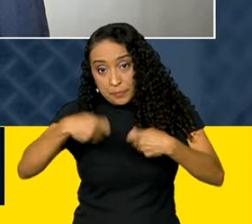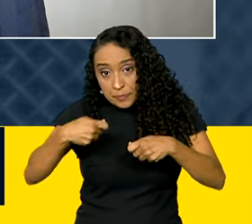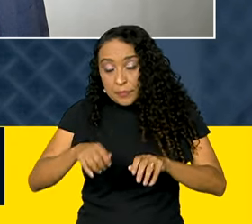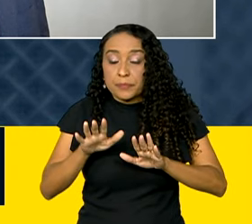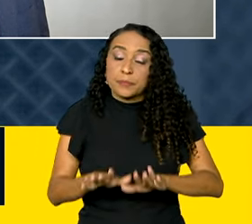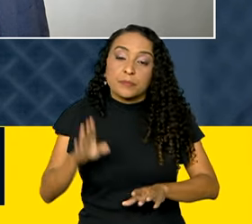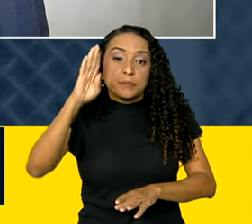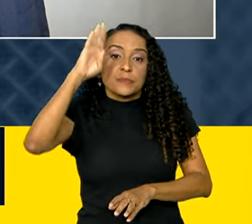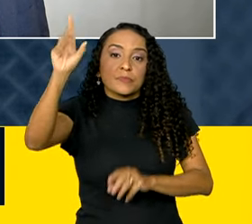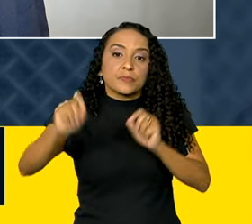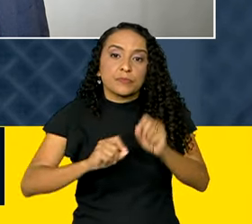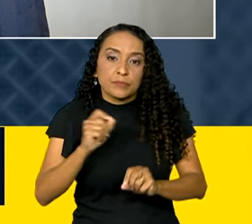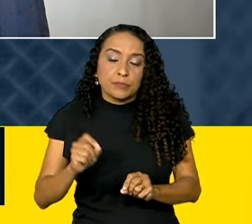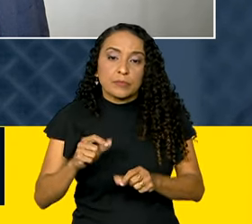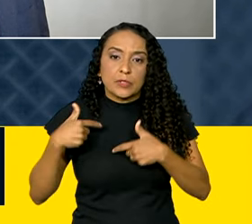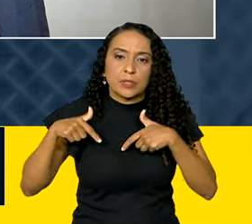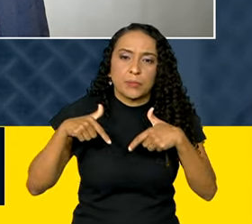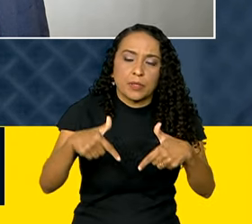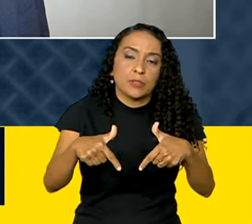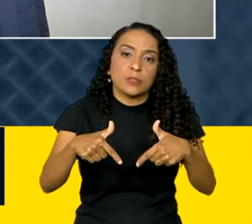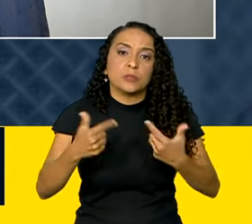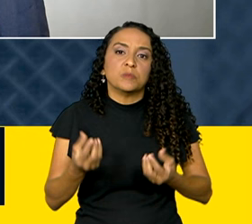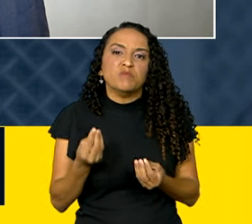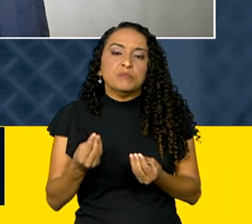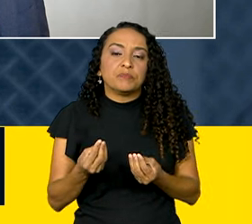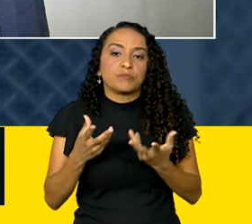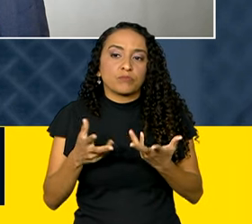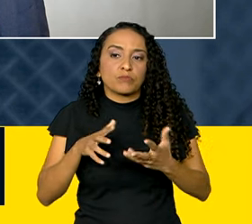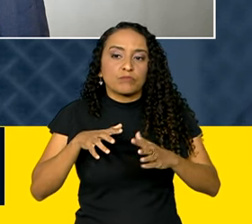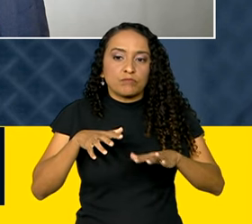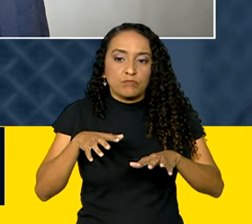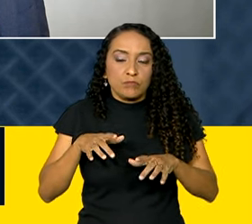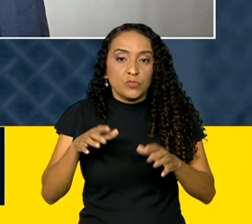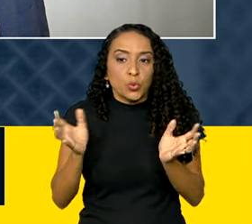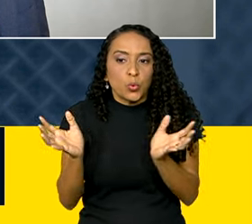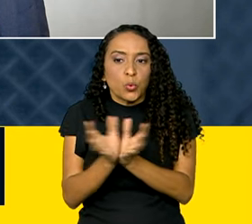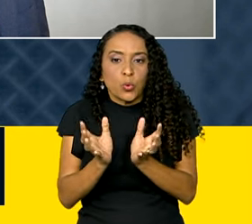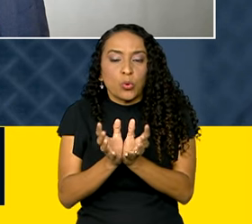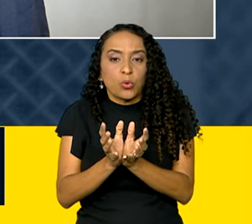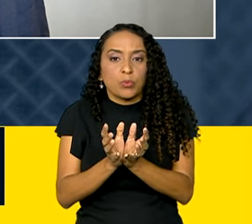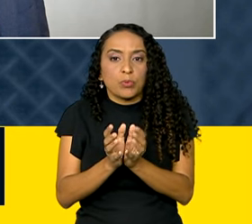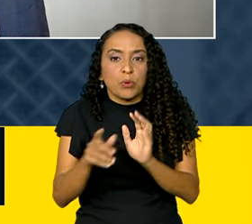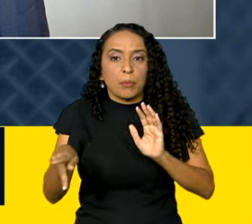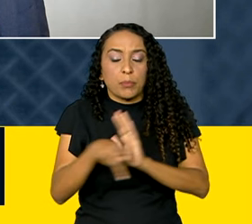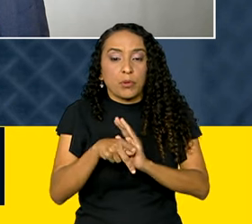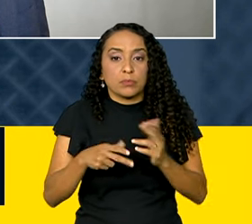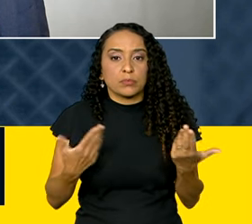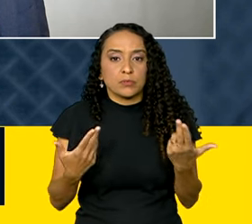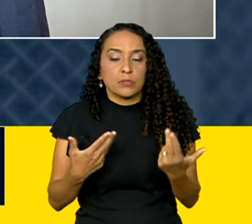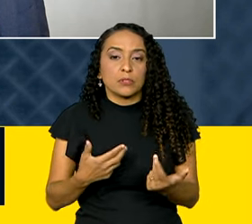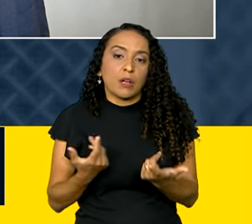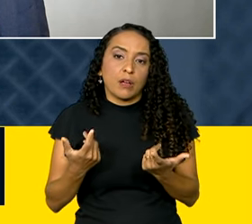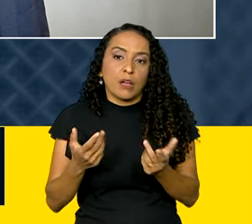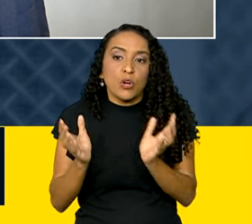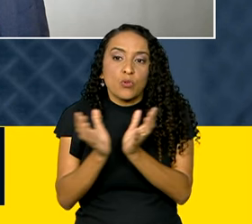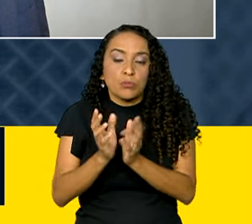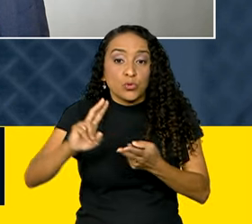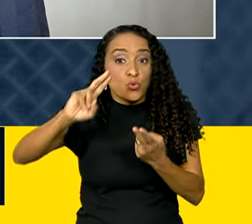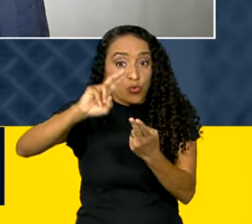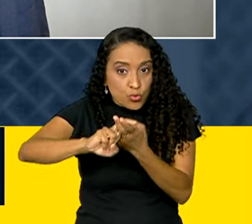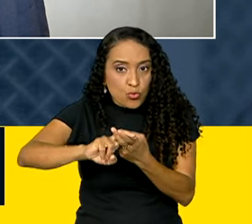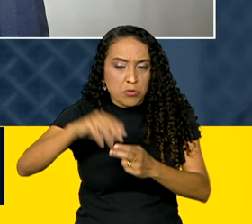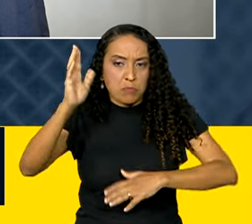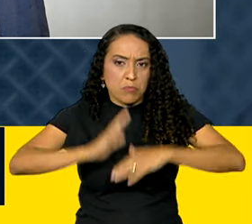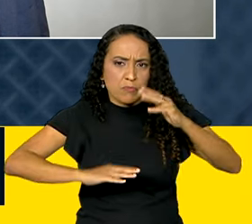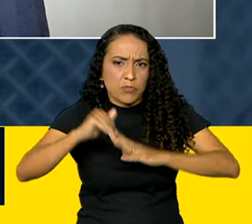mas principalmente trabalhando com a mobilização de equipes da Força Nacional do SUS. São equipes de